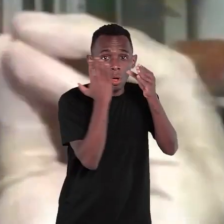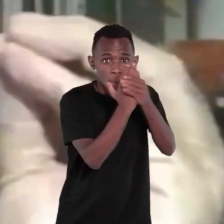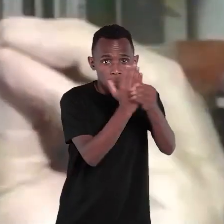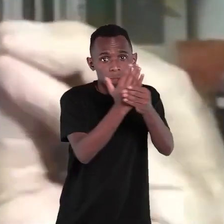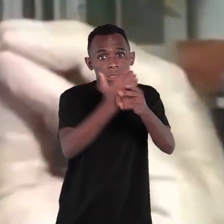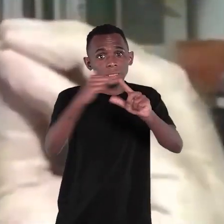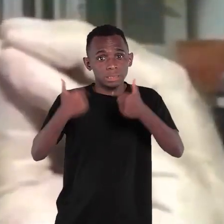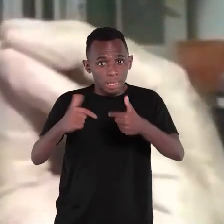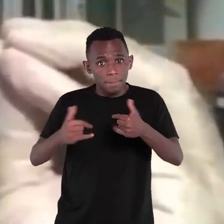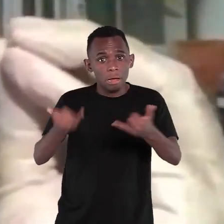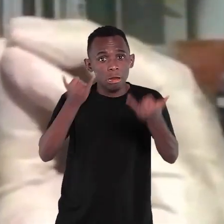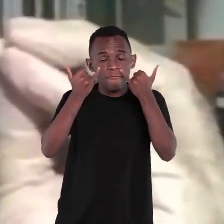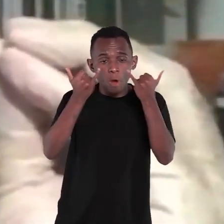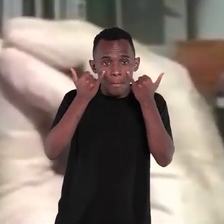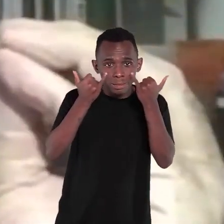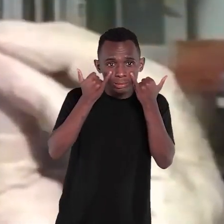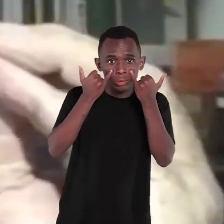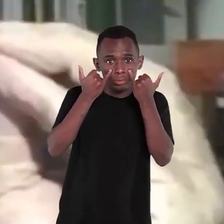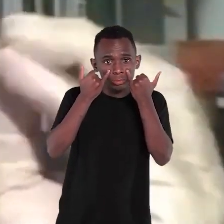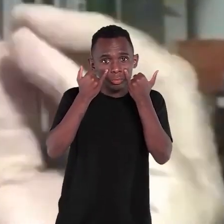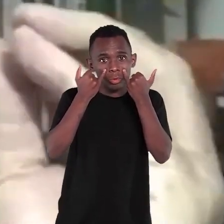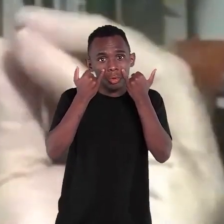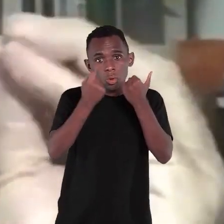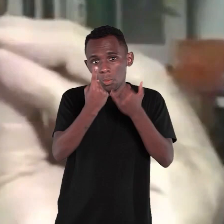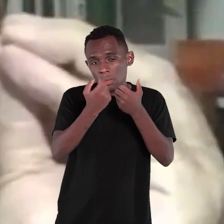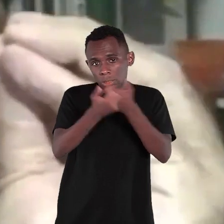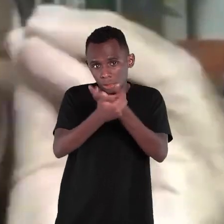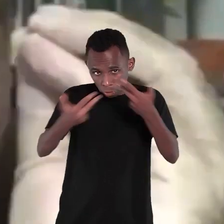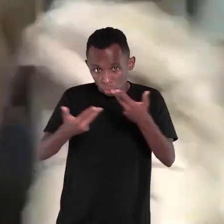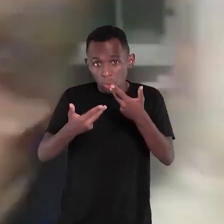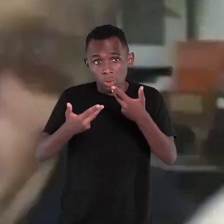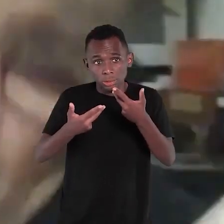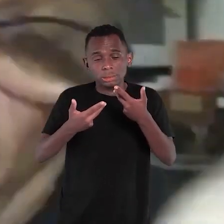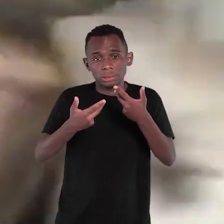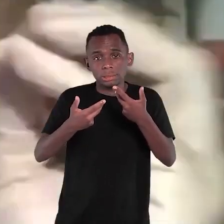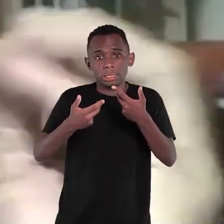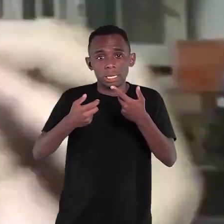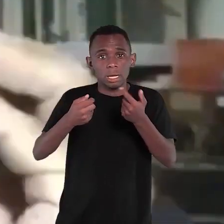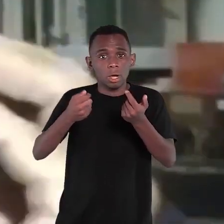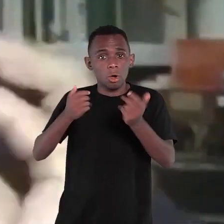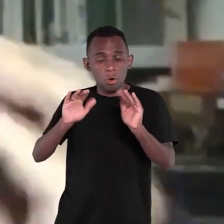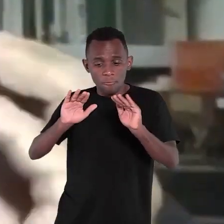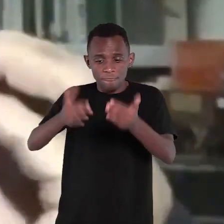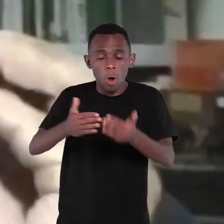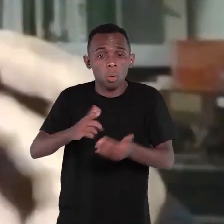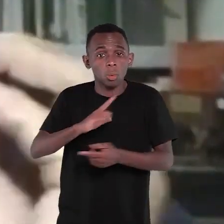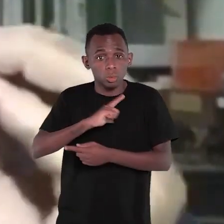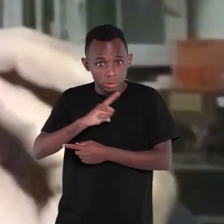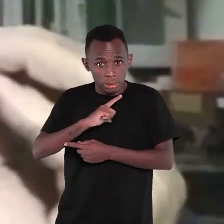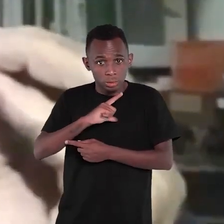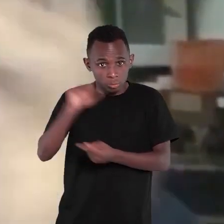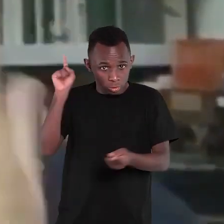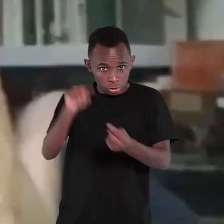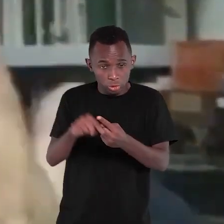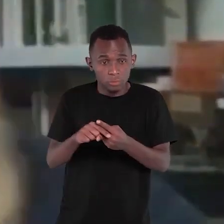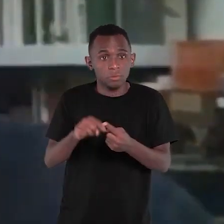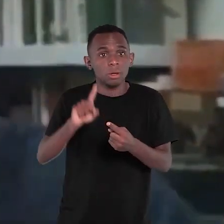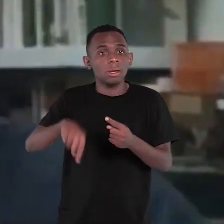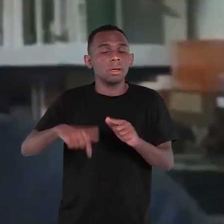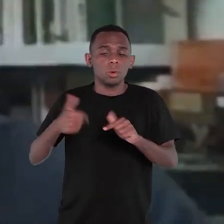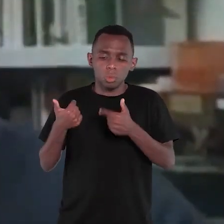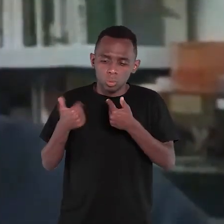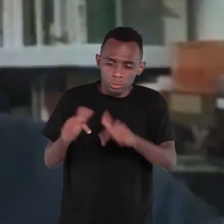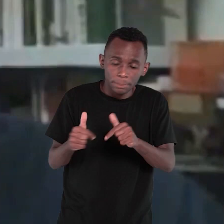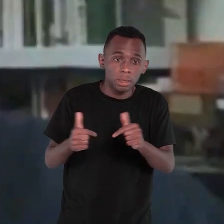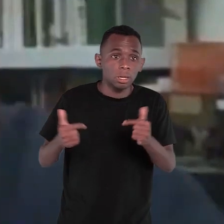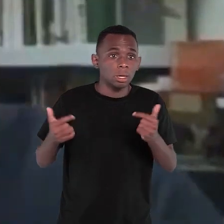biblioteca trabalha a questão da informação, uma das questões que deveria, pelo menos, ser central nas bibliotecas é